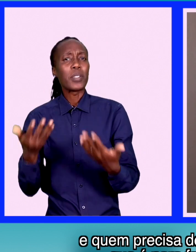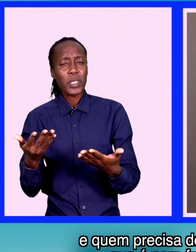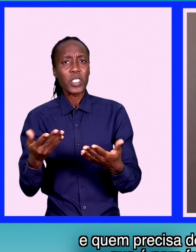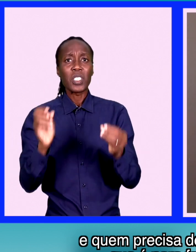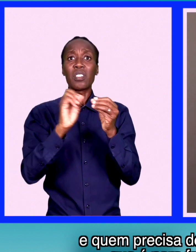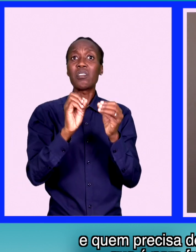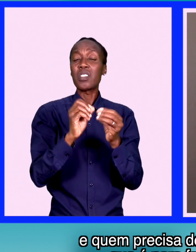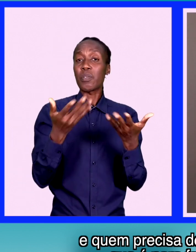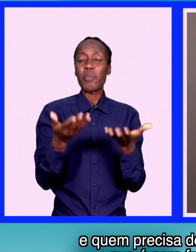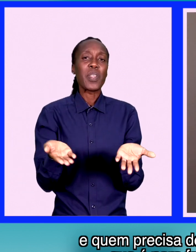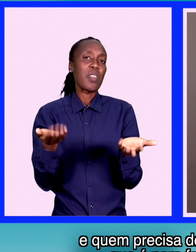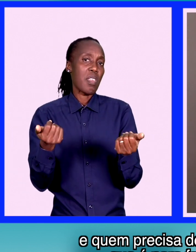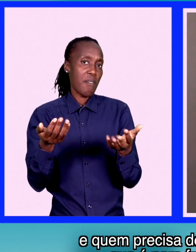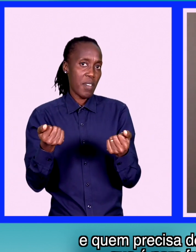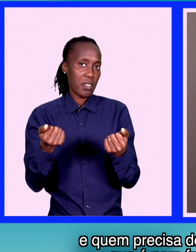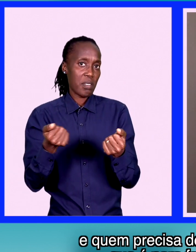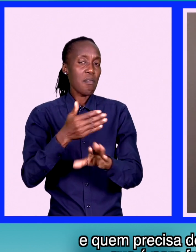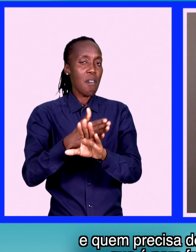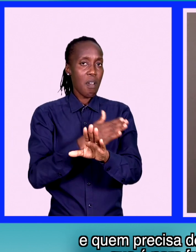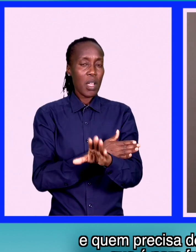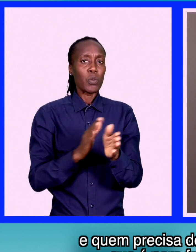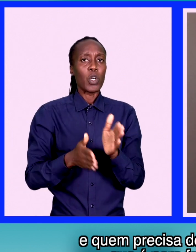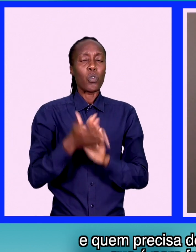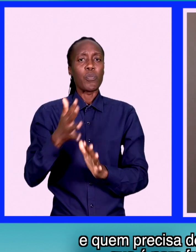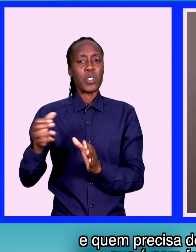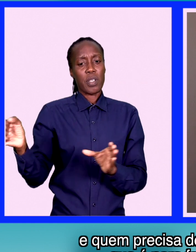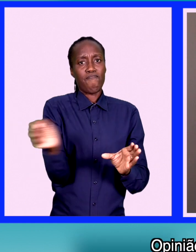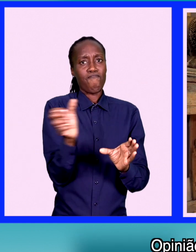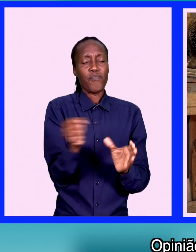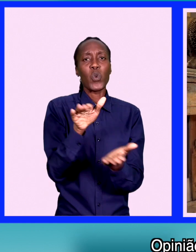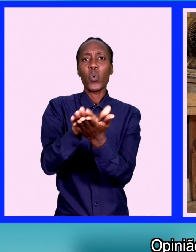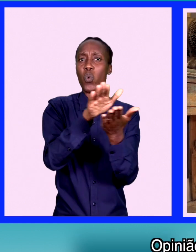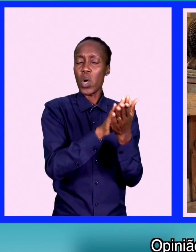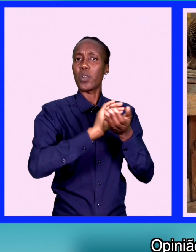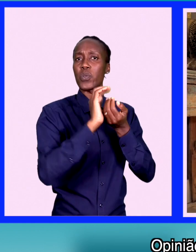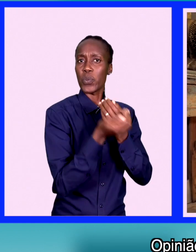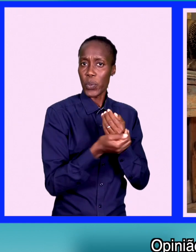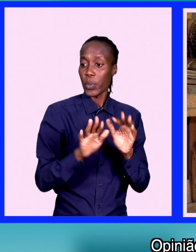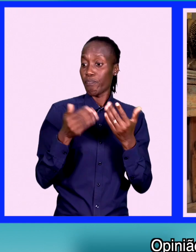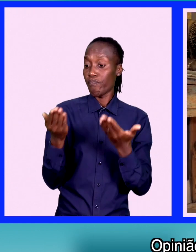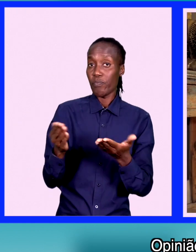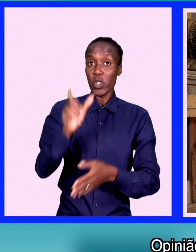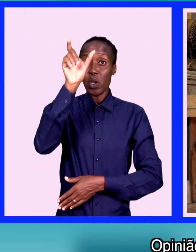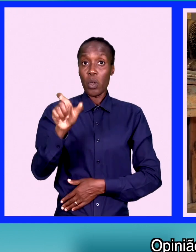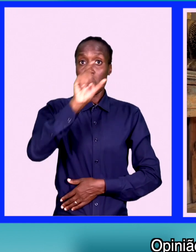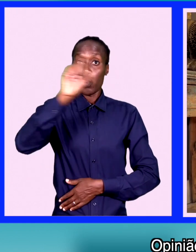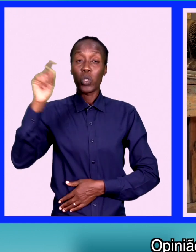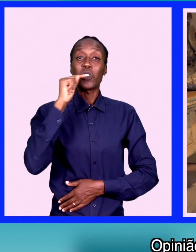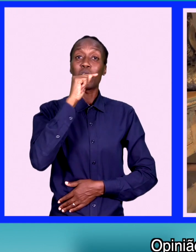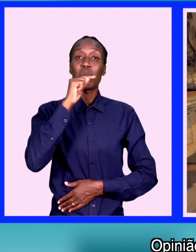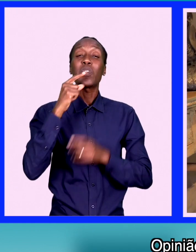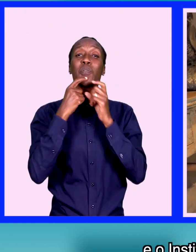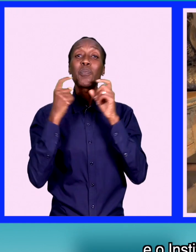prioridade e que tipo de prioridade que é para facilitar o processo da evacuação. Opinião também partilhada pela Cruz Vermelha